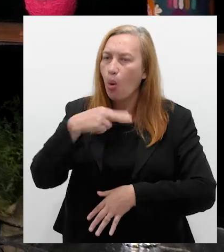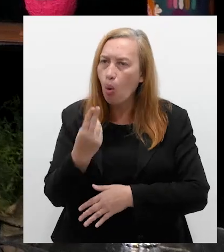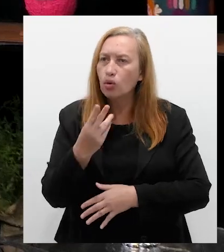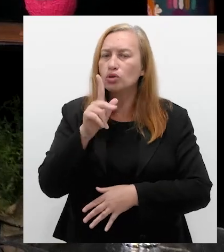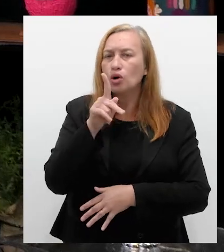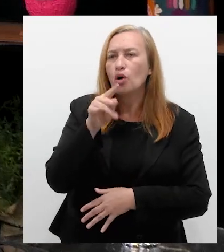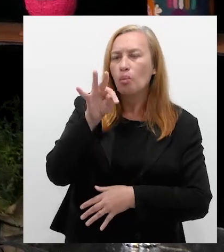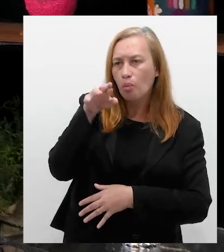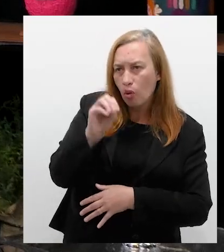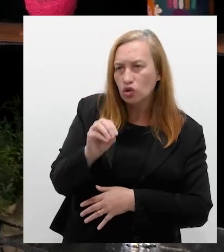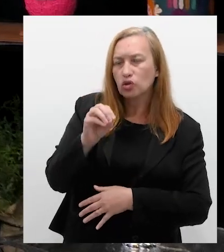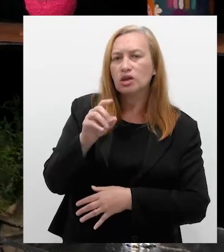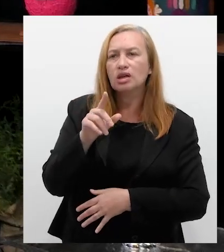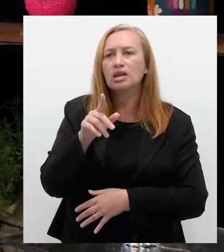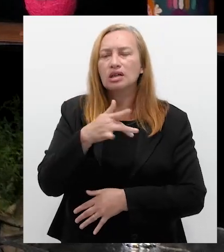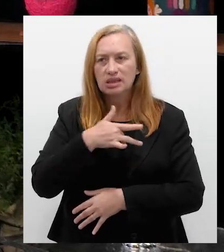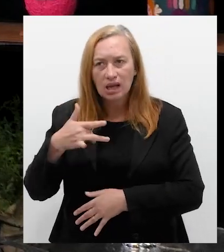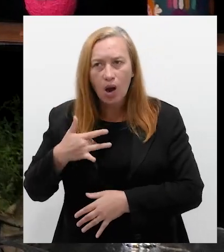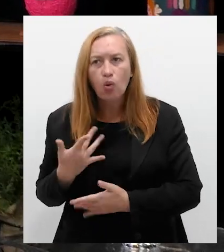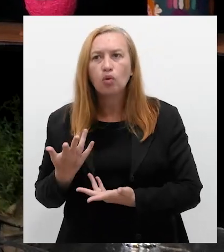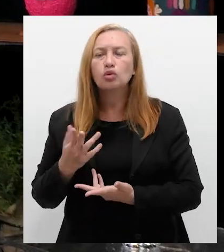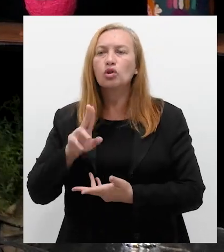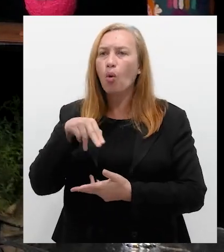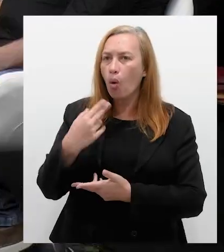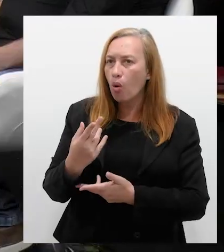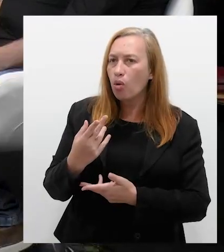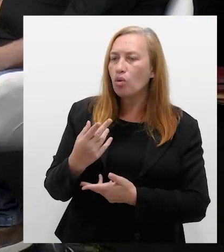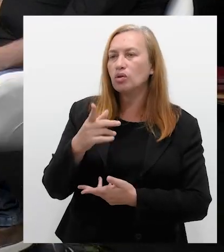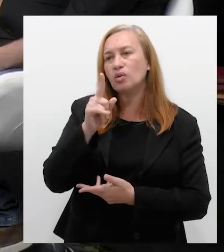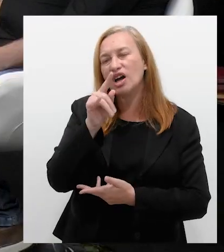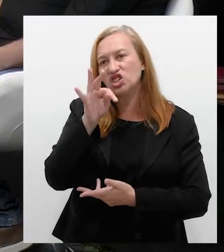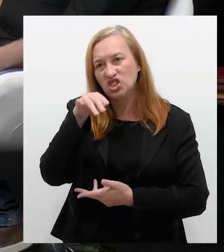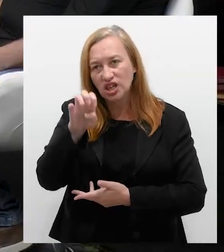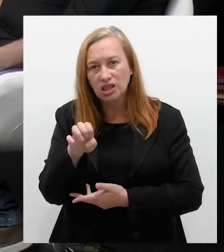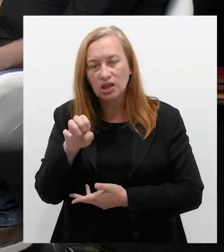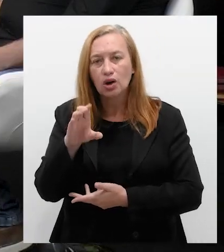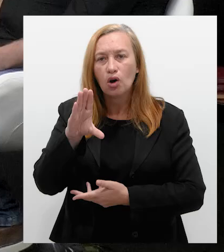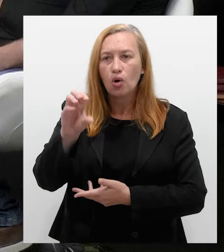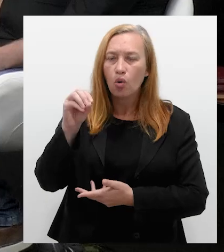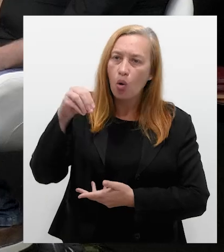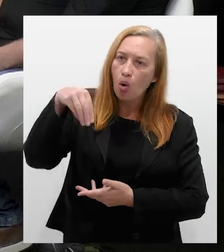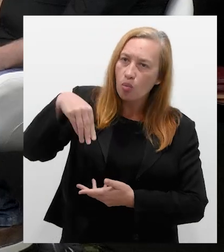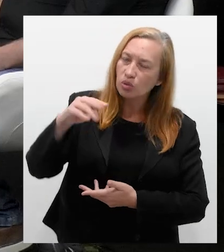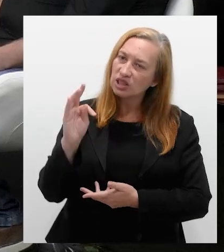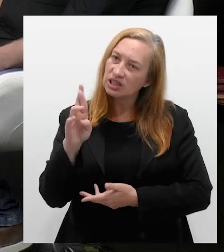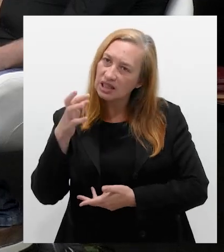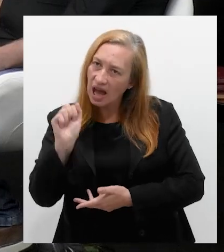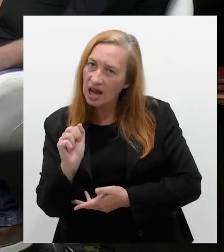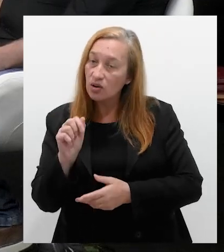mesmo no posto de saúde, quando a sua família vai, ou quando o agente comunitário vai até eles na sua residência,